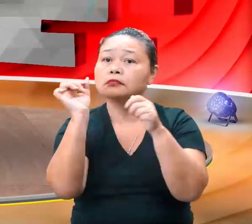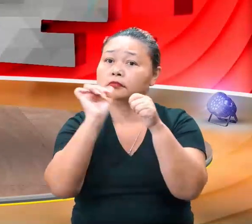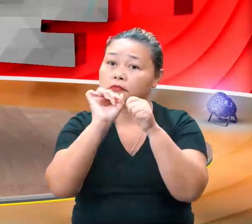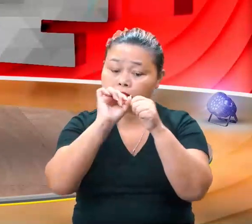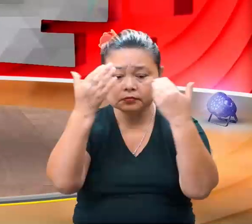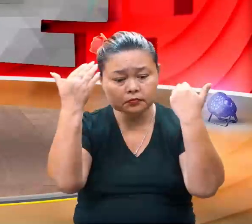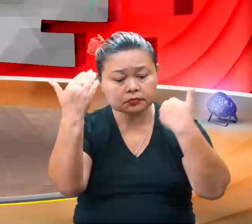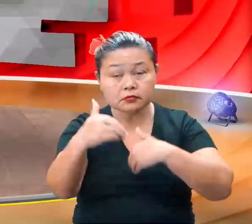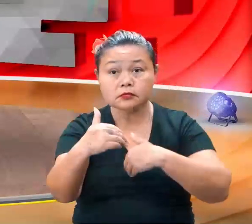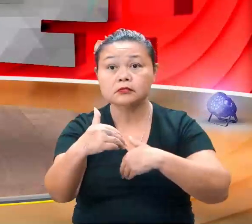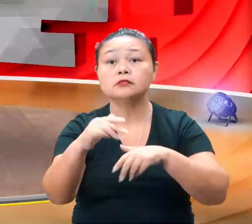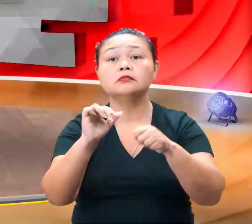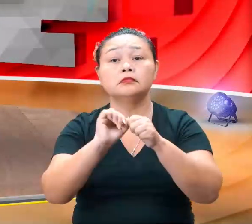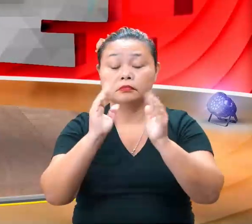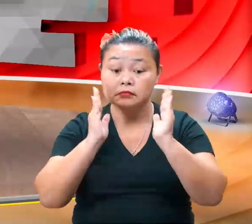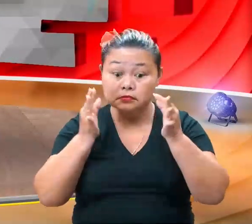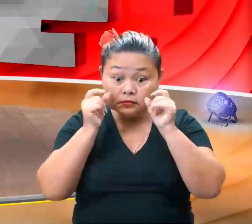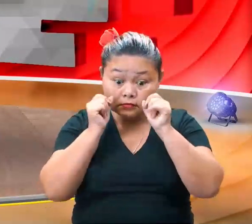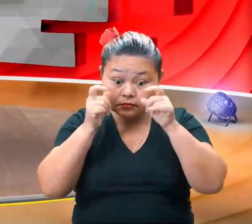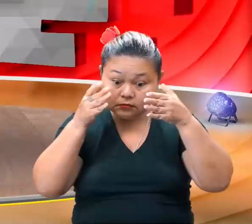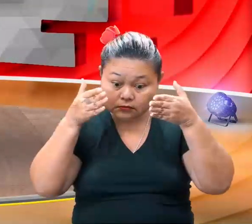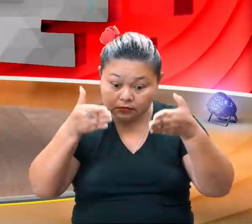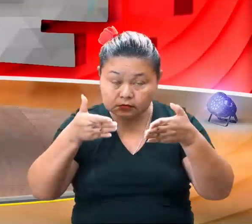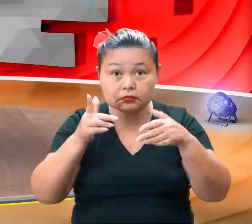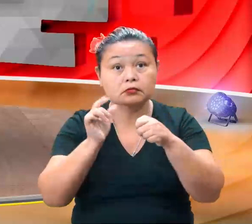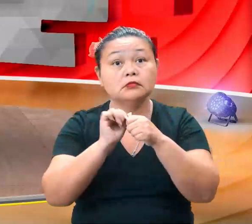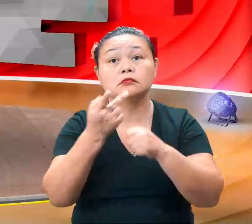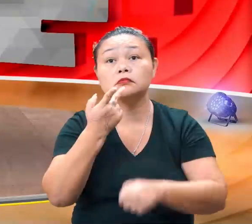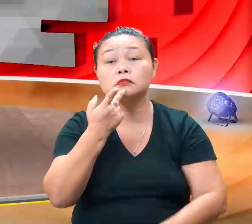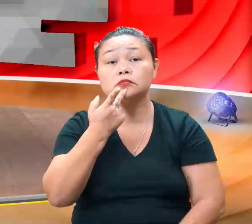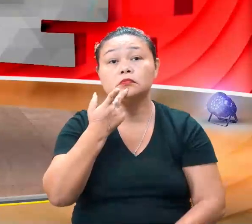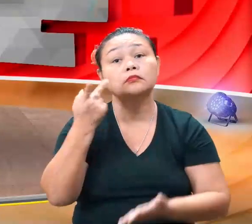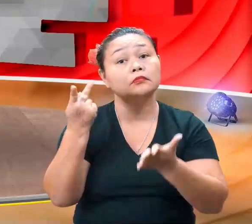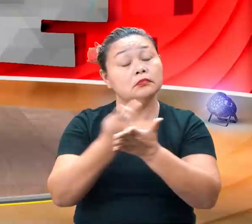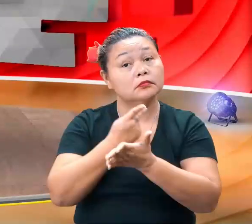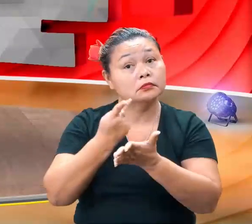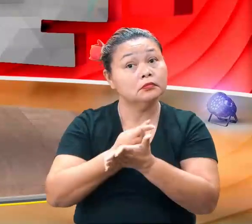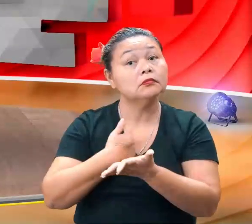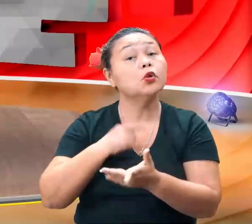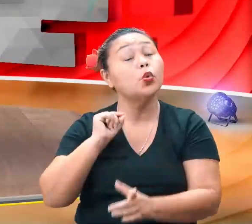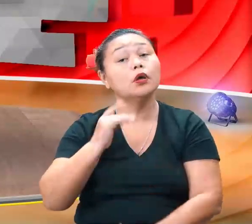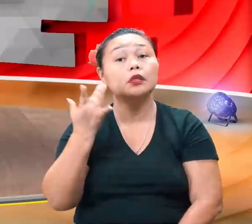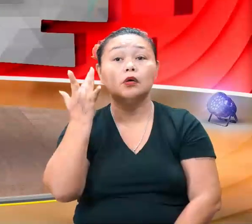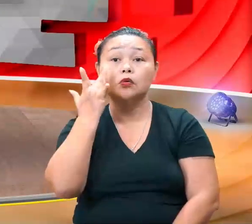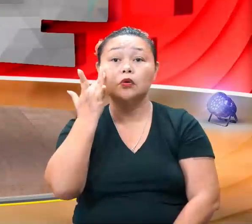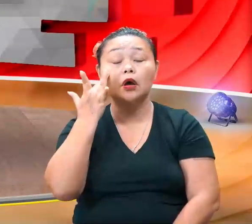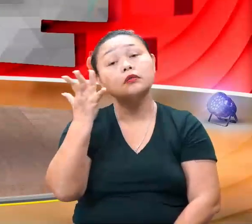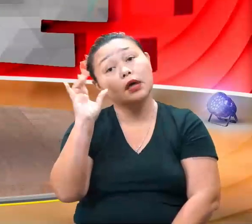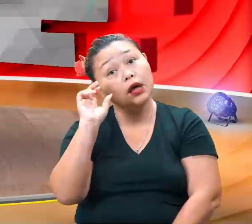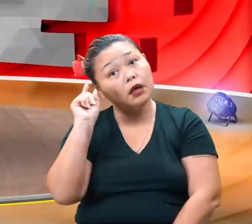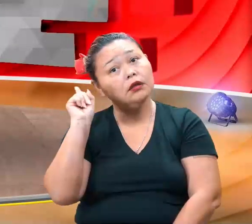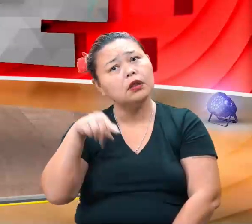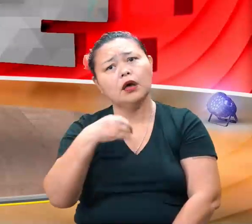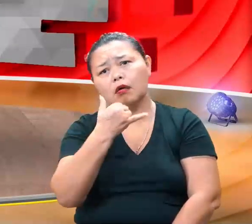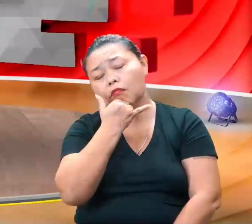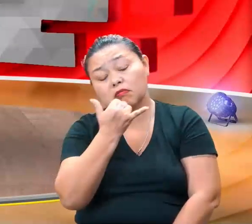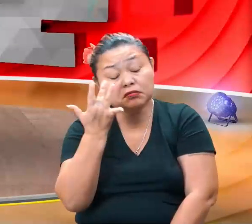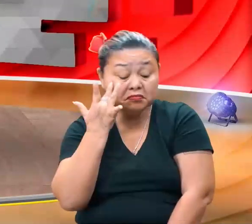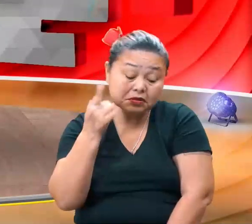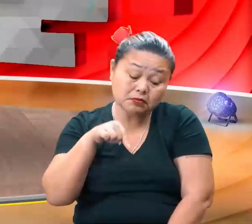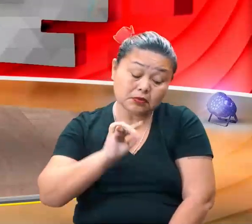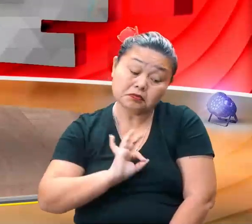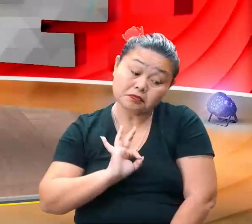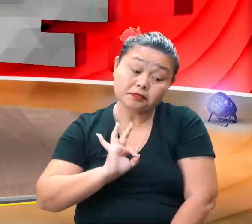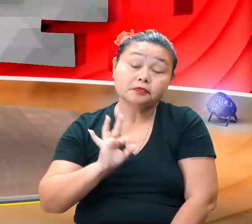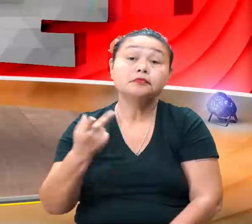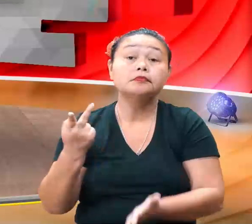avaliação com atenção. Eu sempre falo, errar o que não sabe é perdoável, né? Ah, eu não sabia mesmo, então